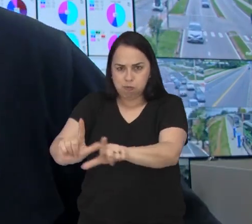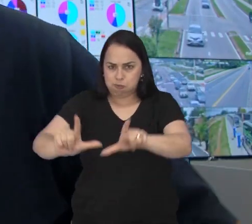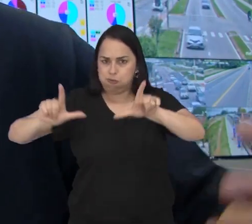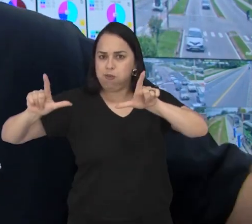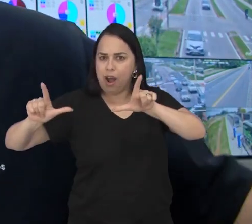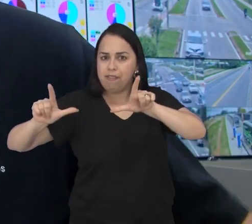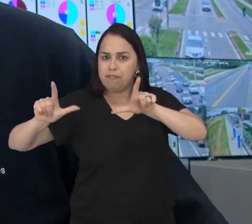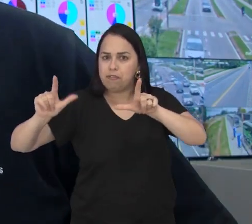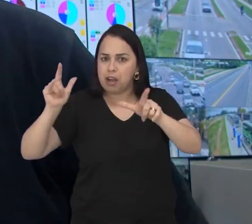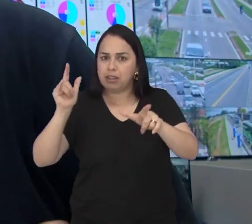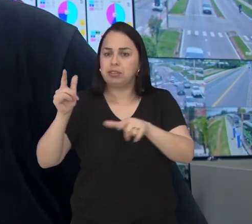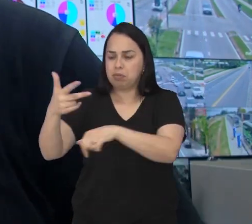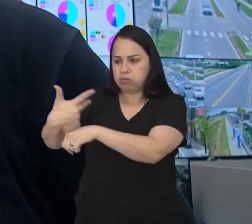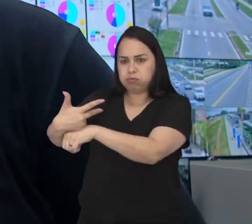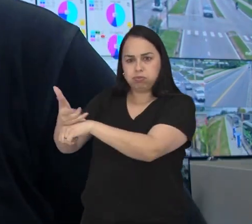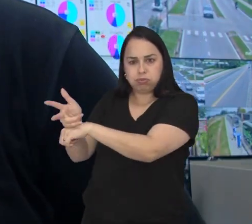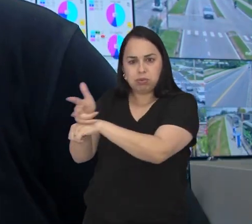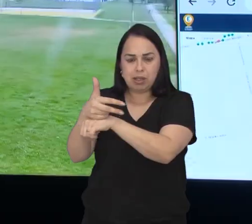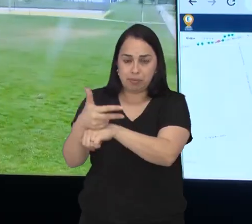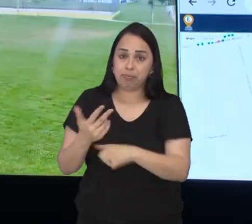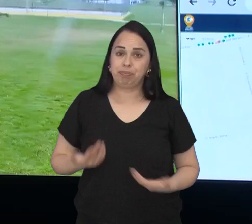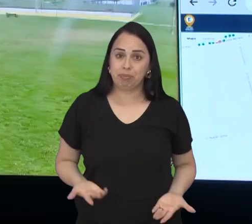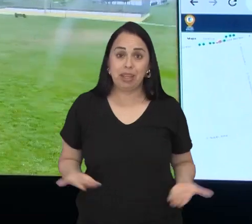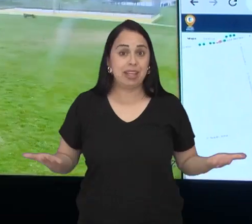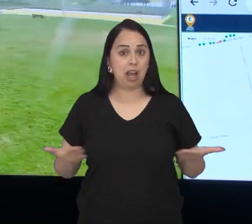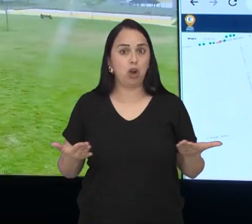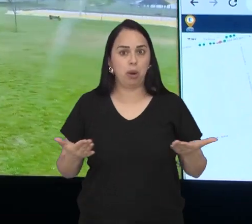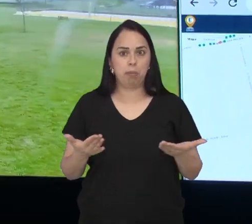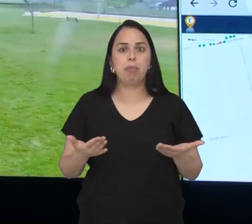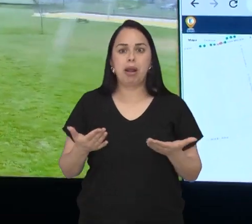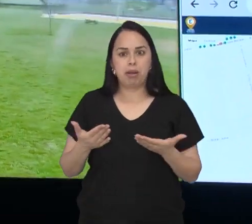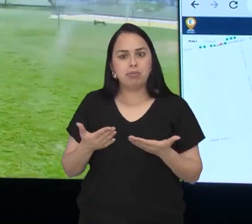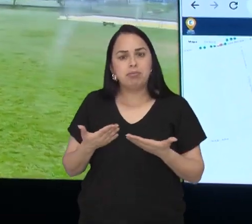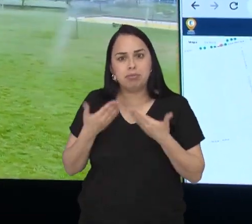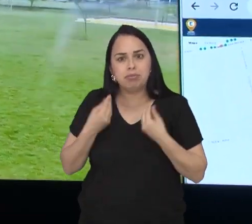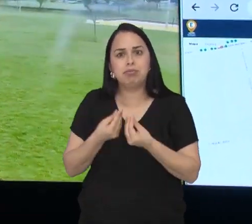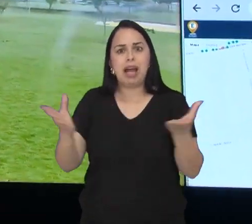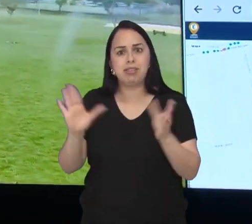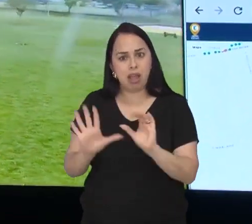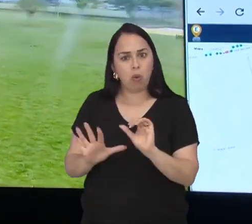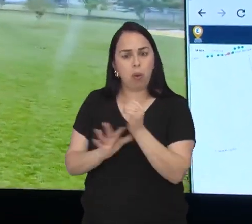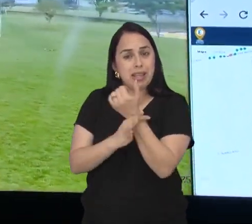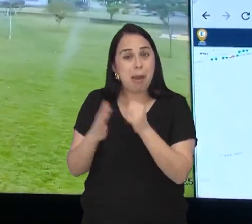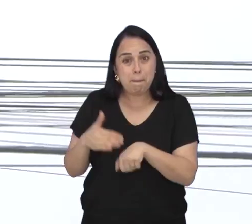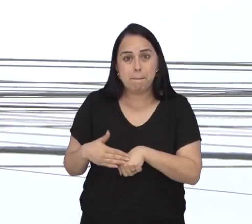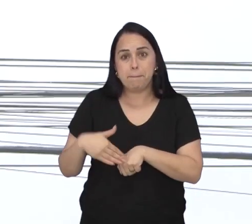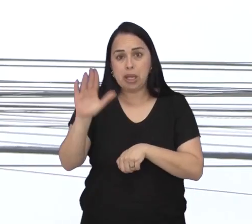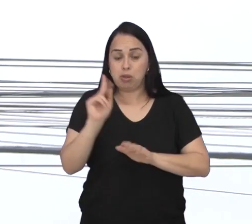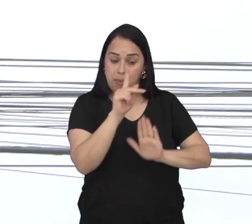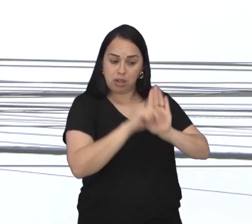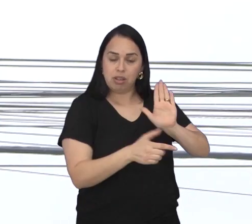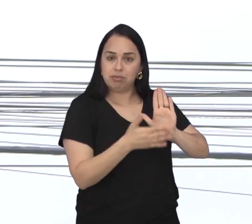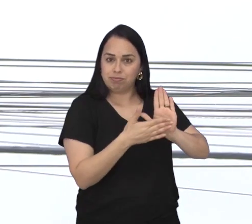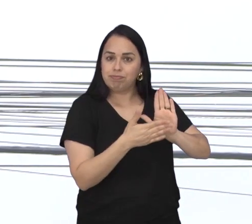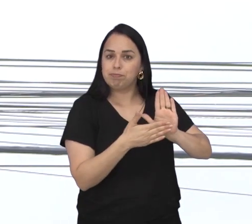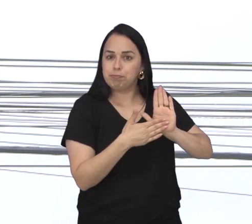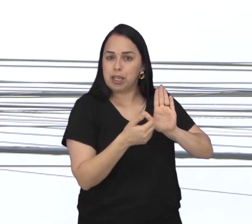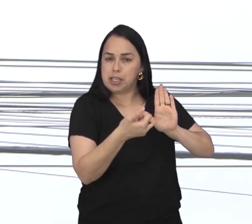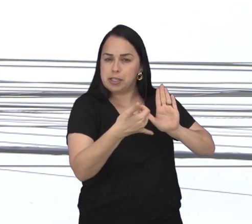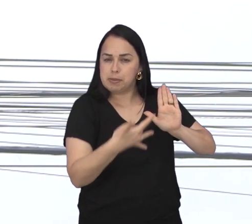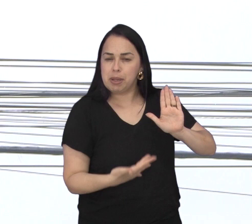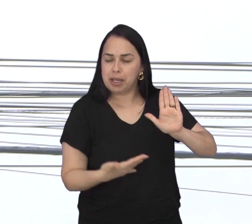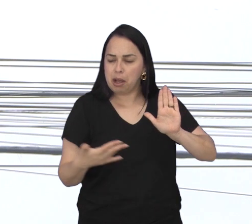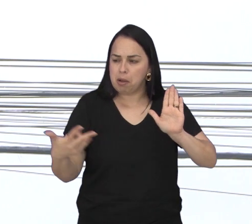vai pegar também passando em outro local. E para ampliar ainda mais a sensação de segurança, o projeto ainda prevê que